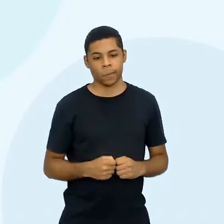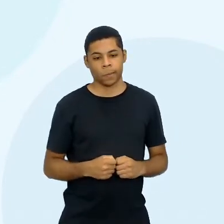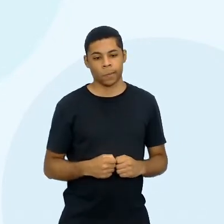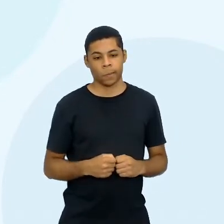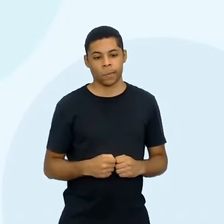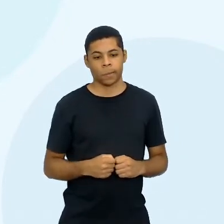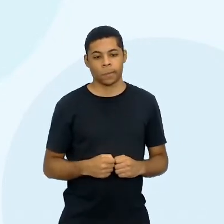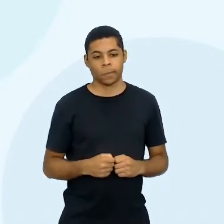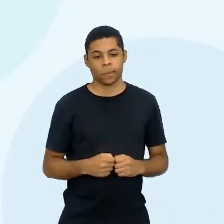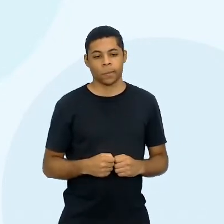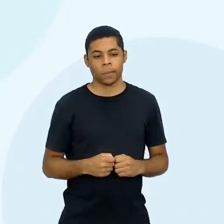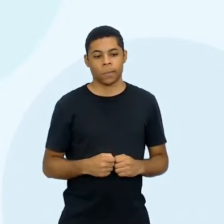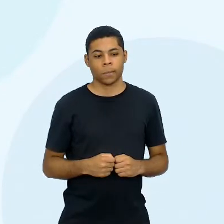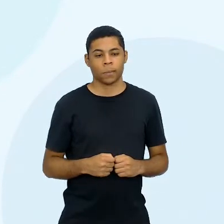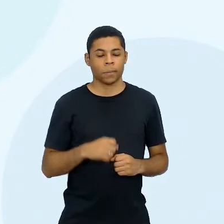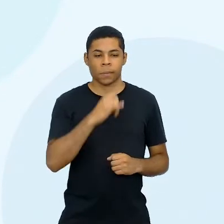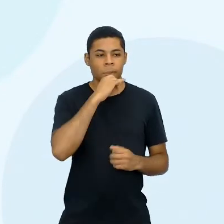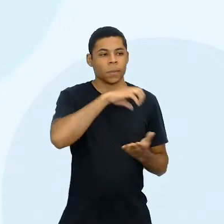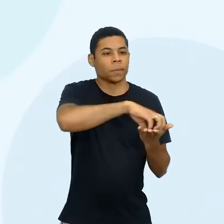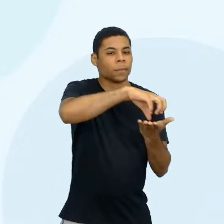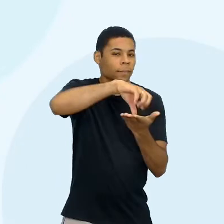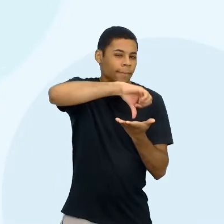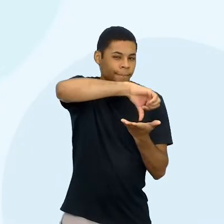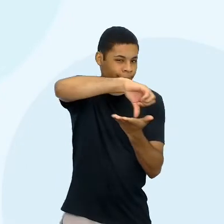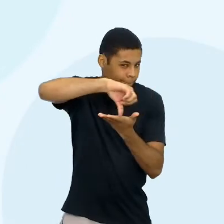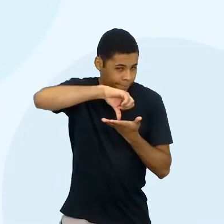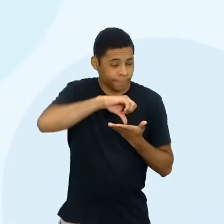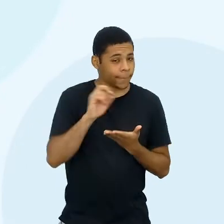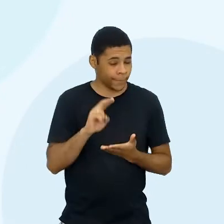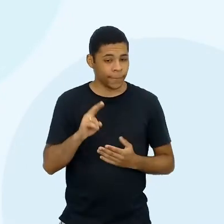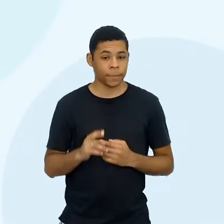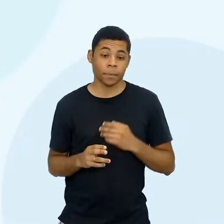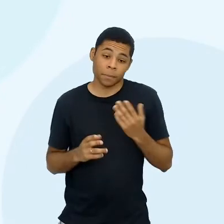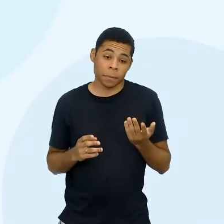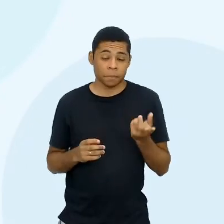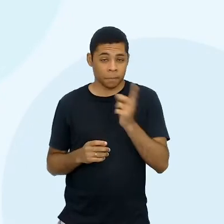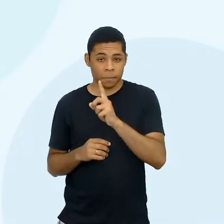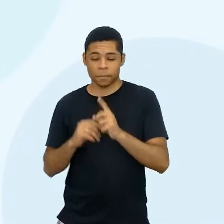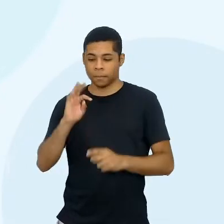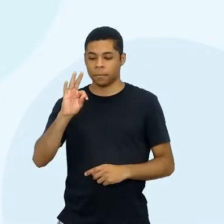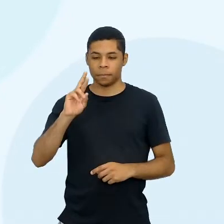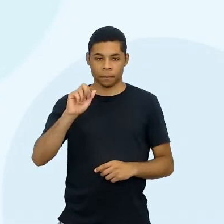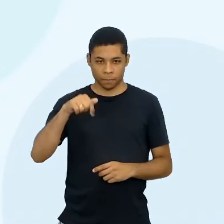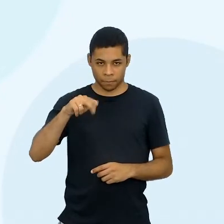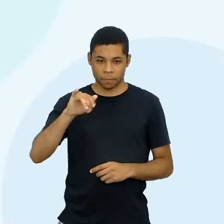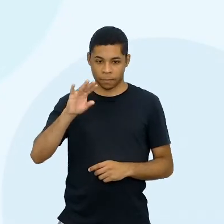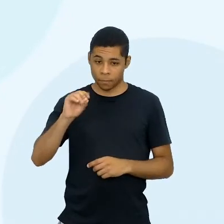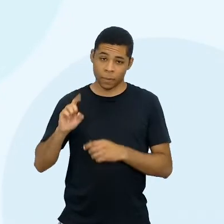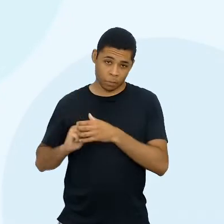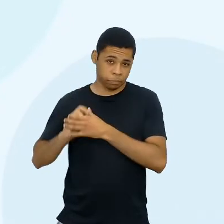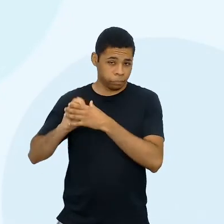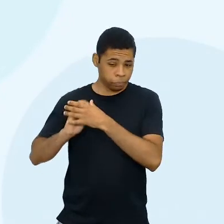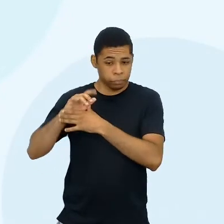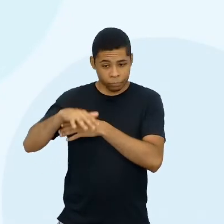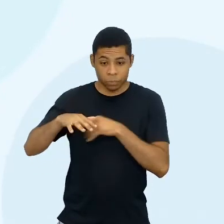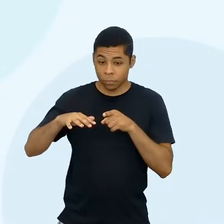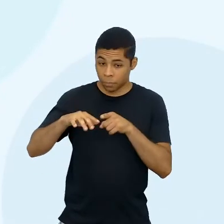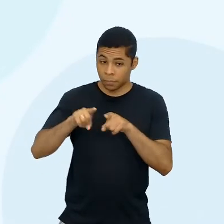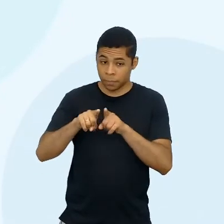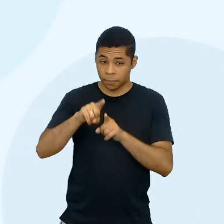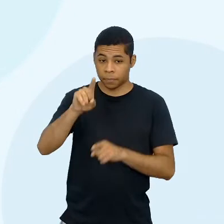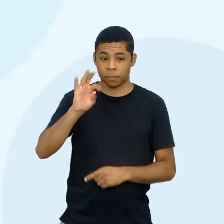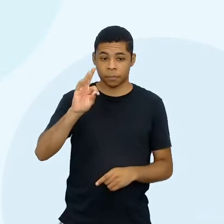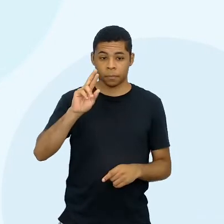cais aí nos portos, tá certo? Agora o tranquito, né, ela é uma rocha também vulcânica ígnea, né? Ela tem